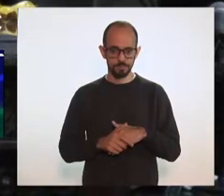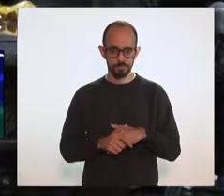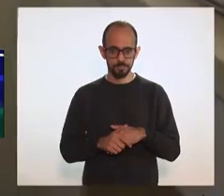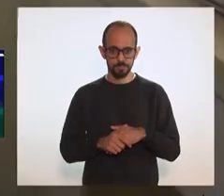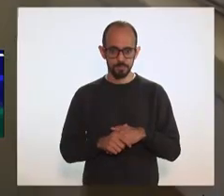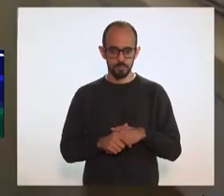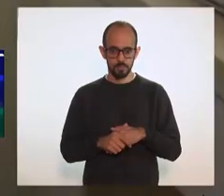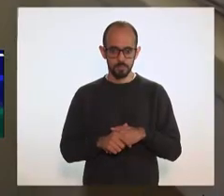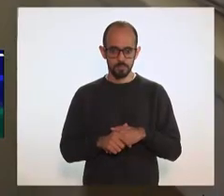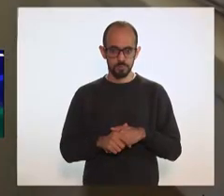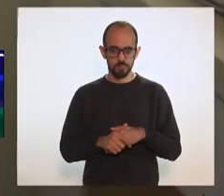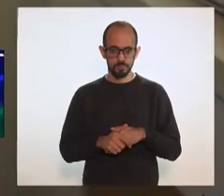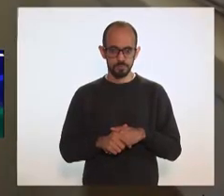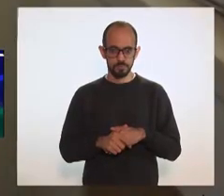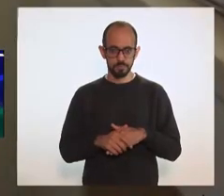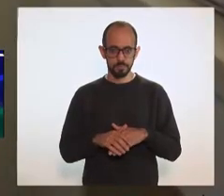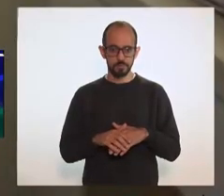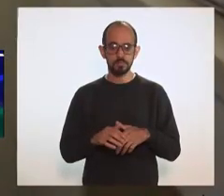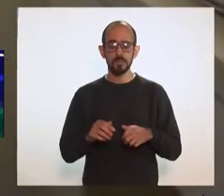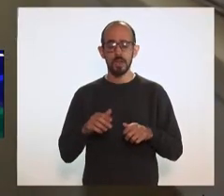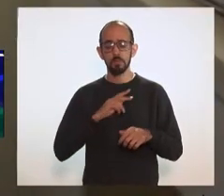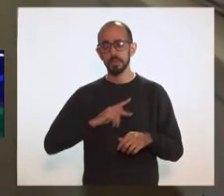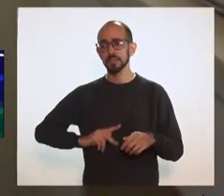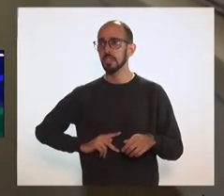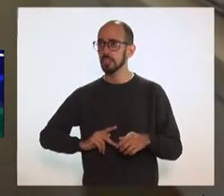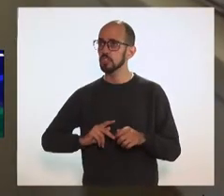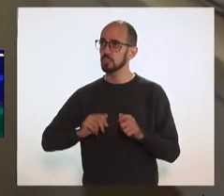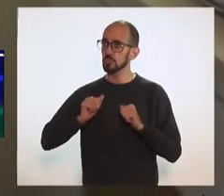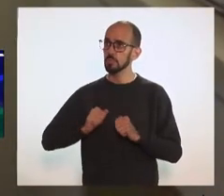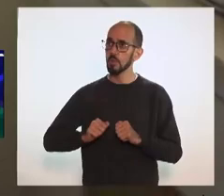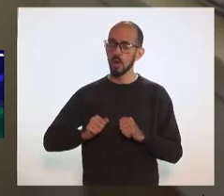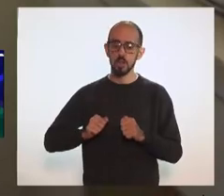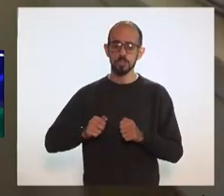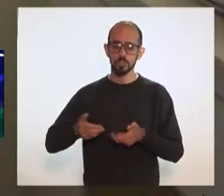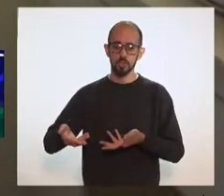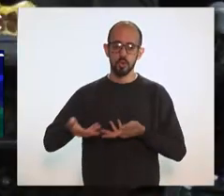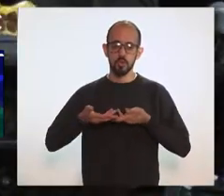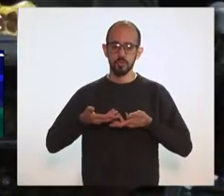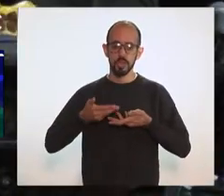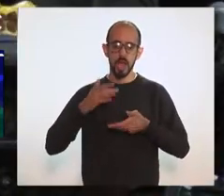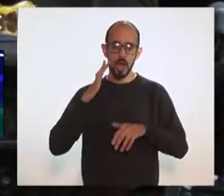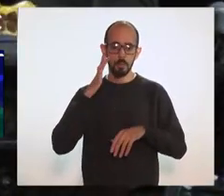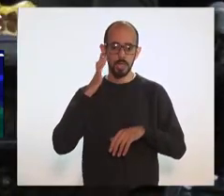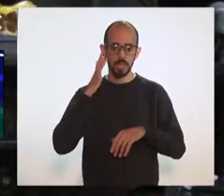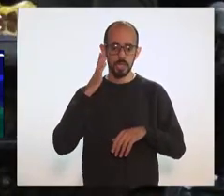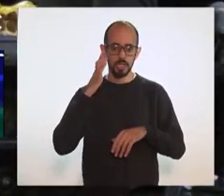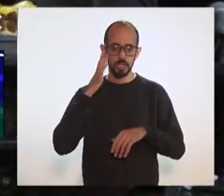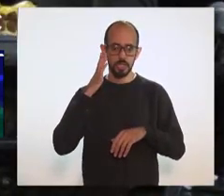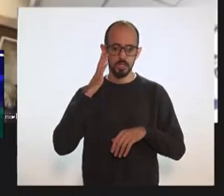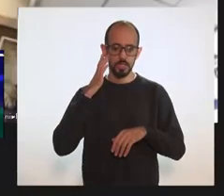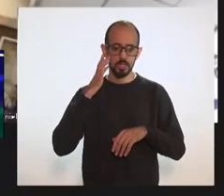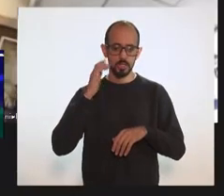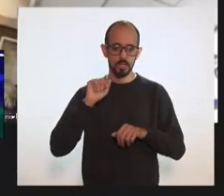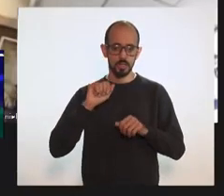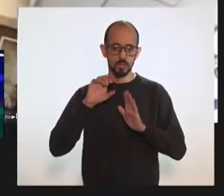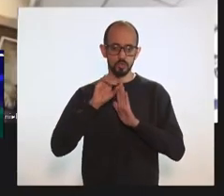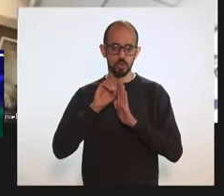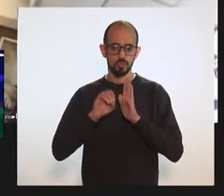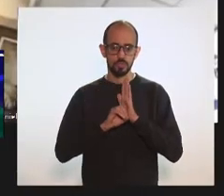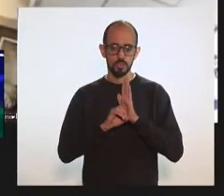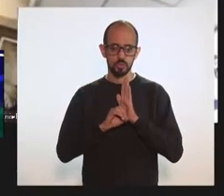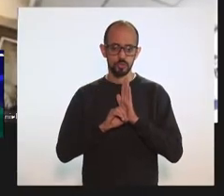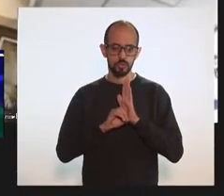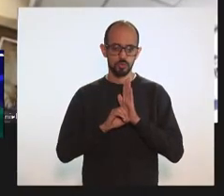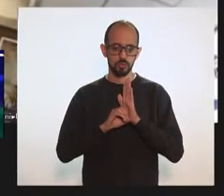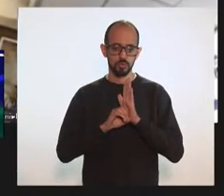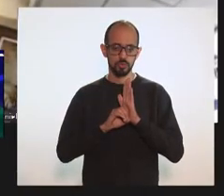Presidente, a gente convoca amanhã, a gente começa a fazer os ofícios amanhã. Segunda-feira, ok.